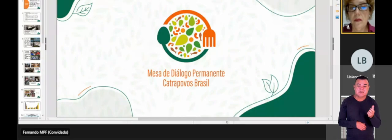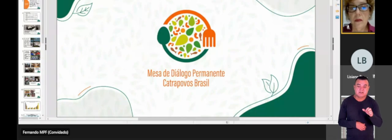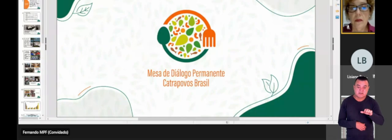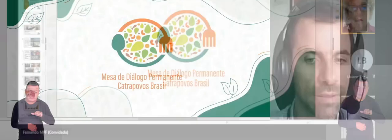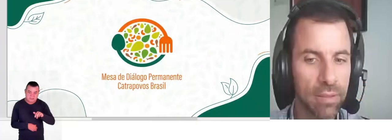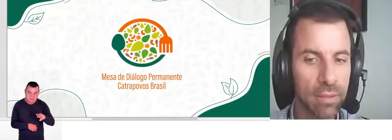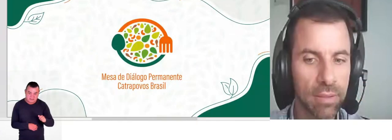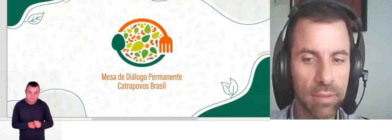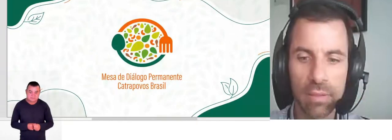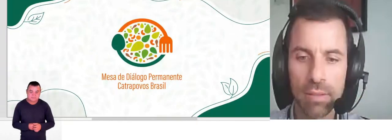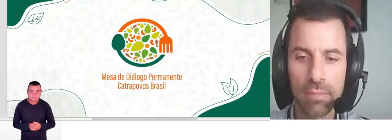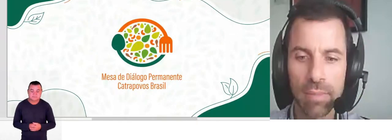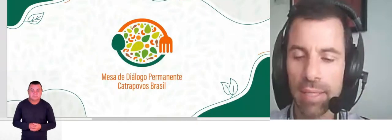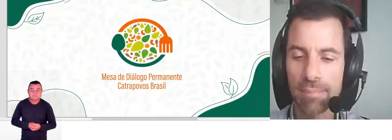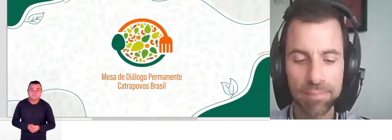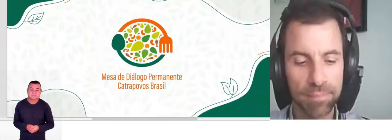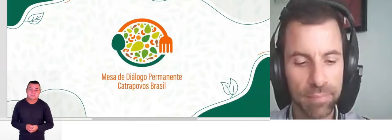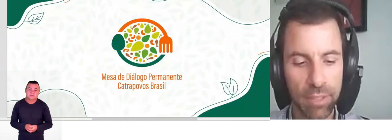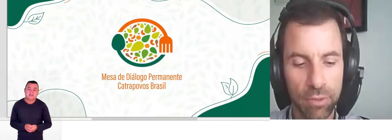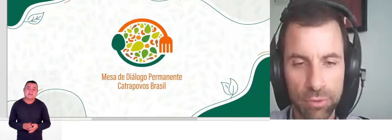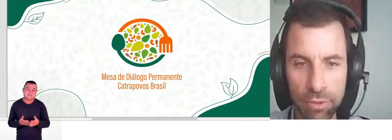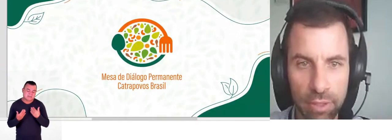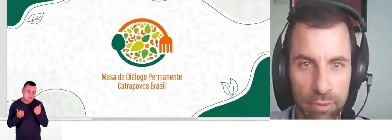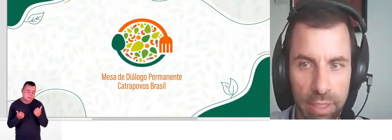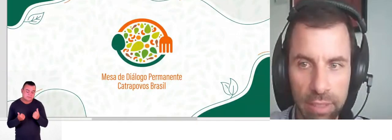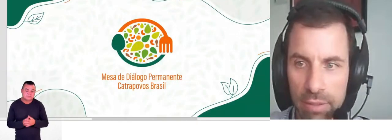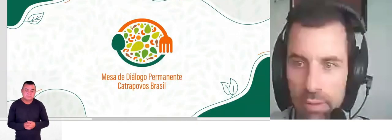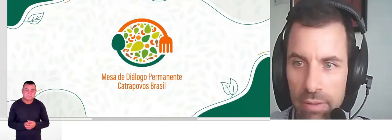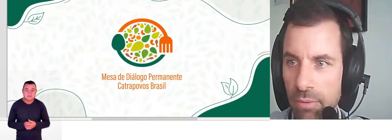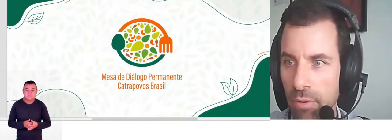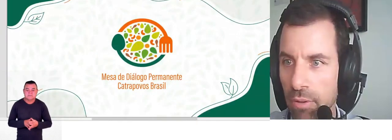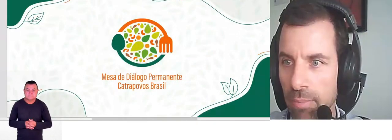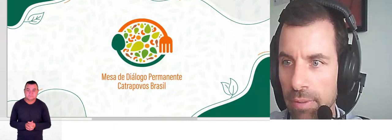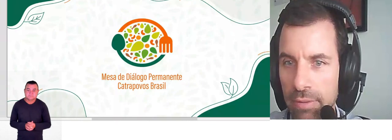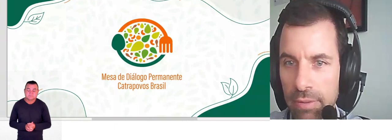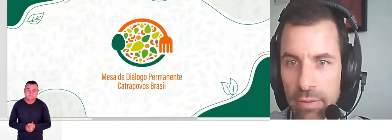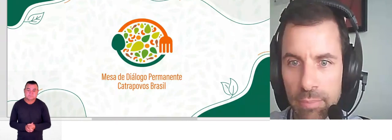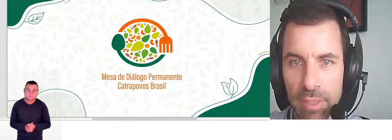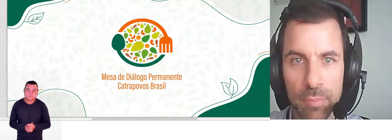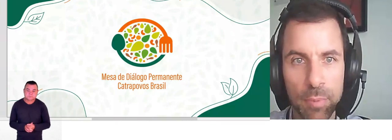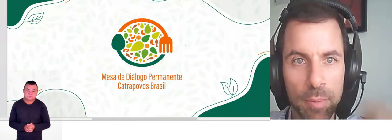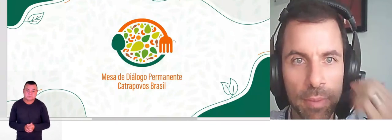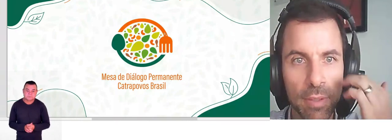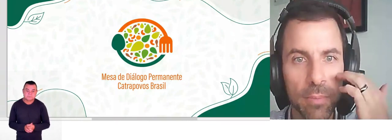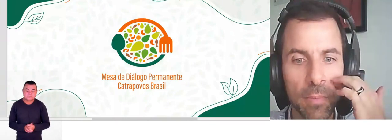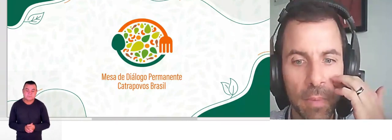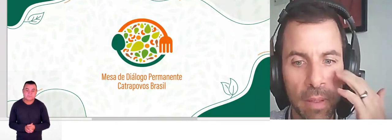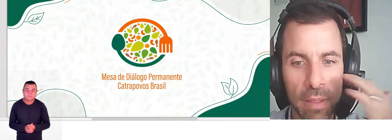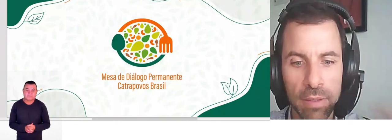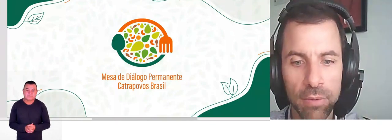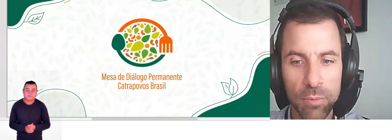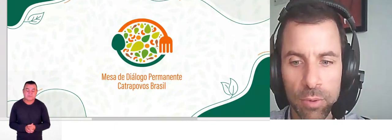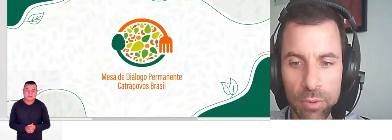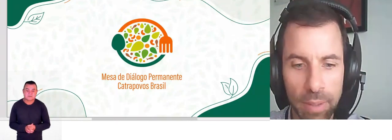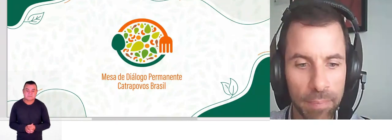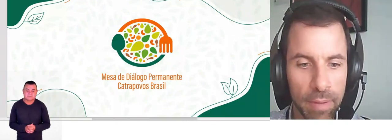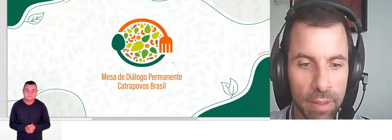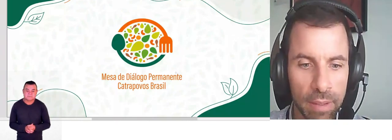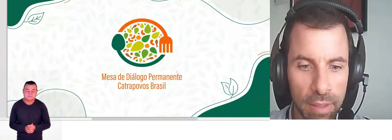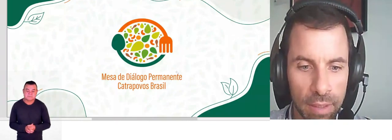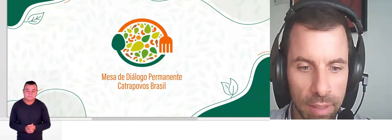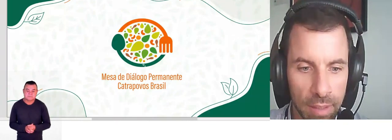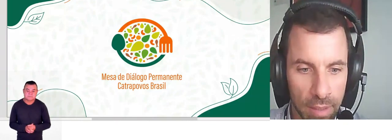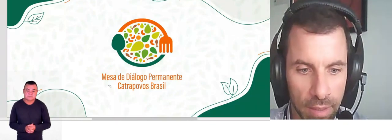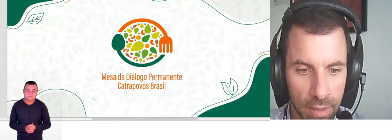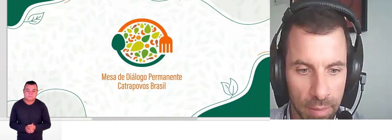cheia não mas tá bom É eu não sei o que acontece Então tá ótimo tá dando para ver aqui mesmo problema deu o